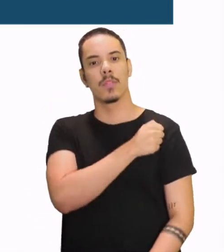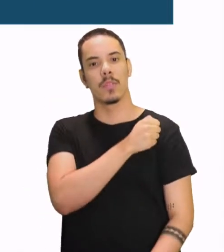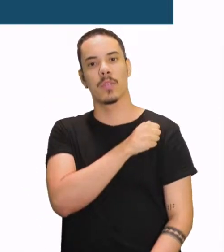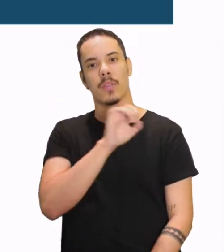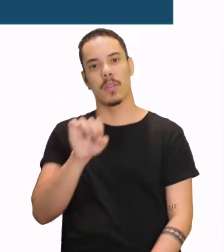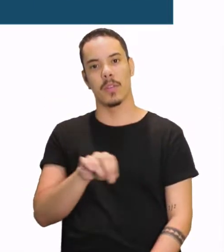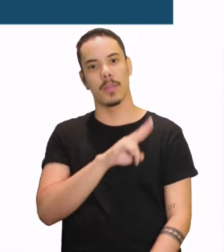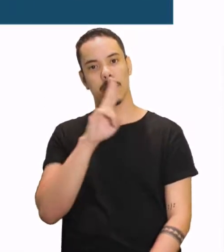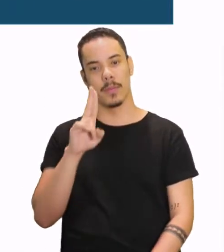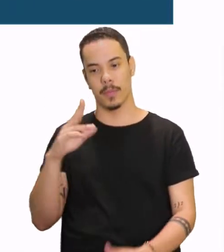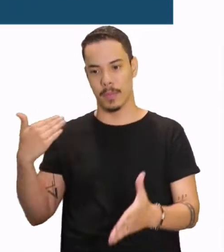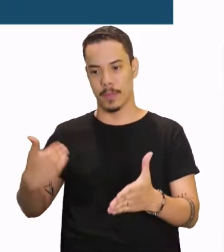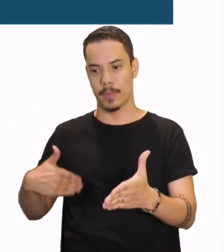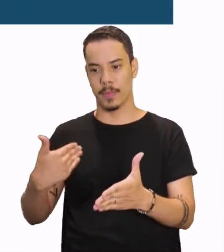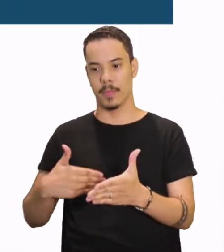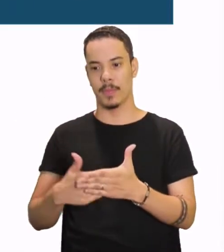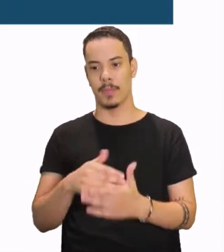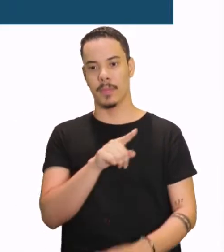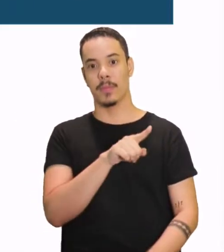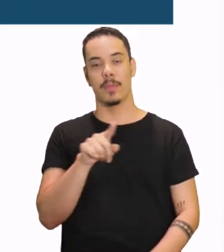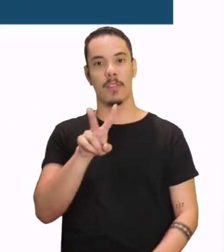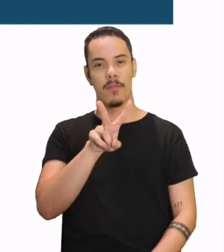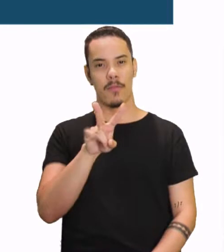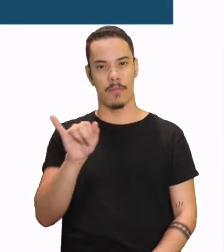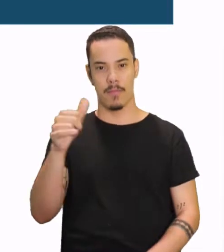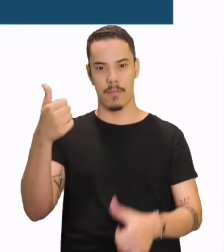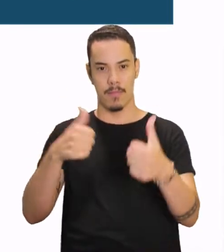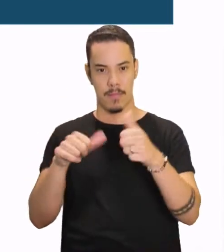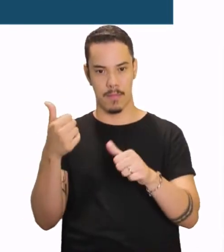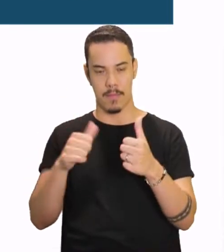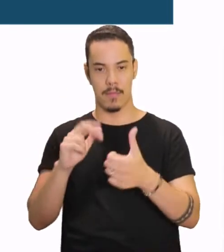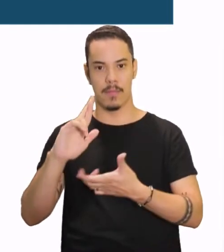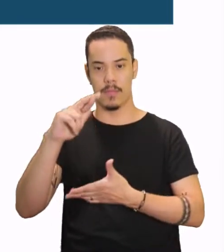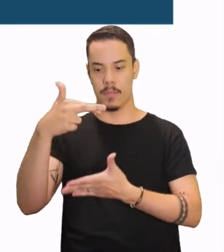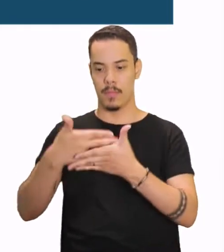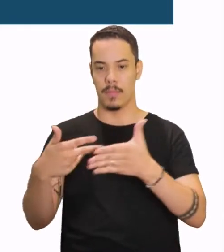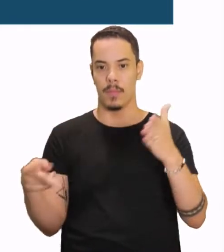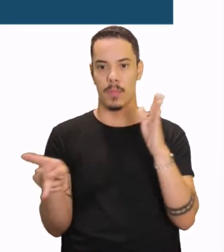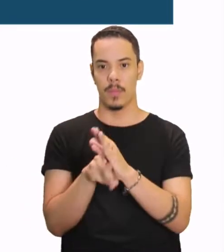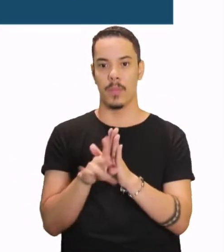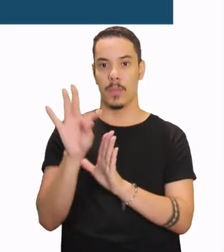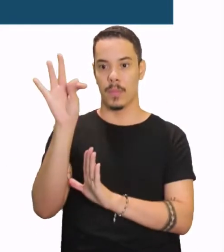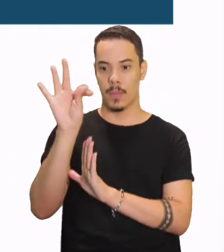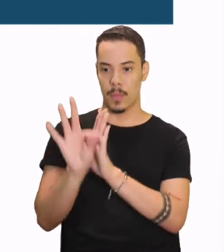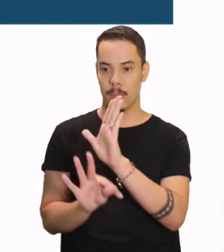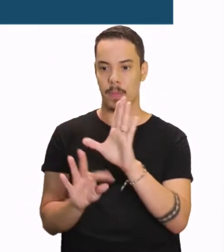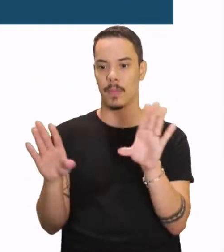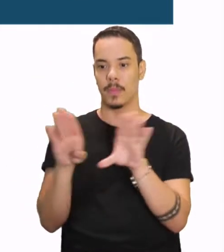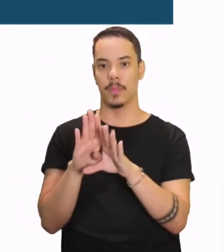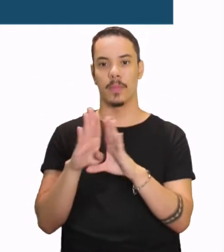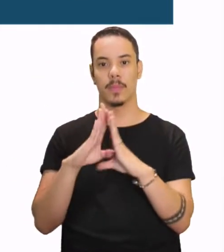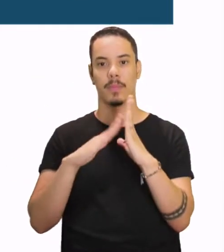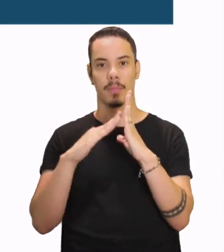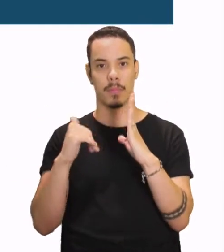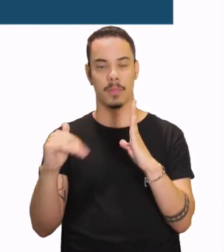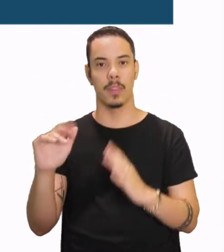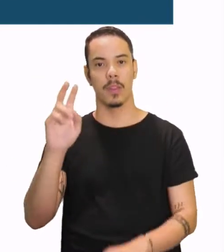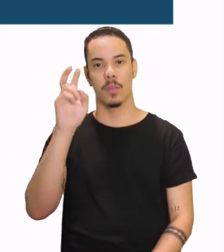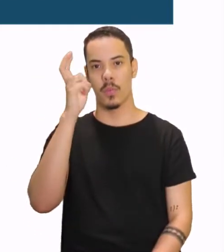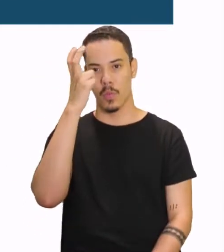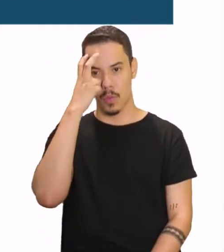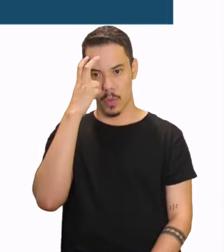vai ter condições de analisar, certo? A partir de referências contextuais, a partir de referências estéticas e